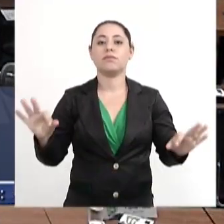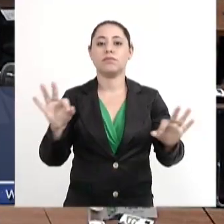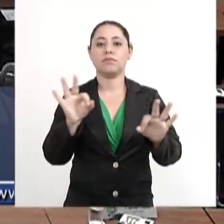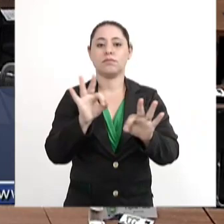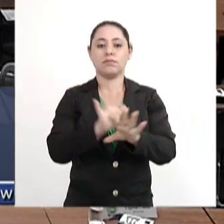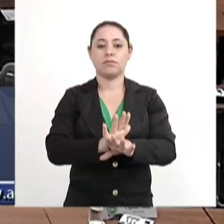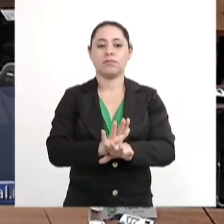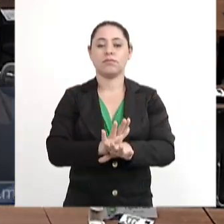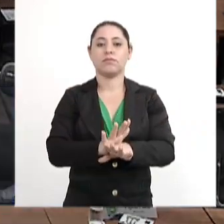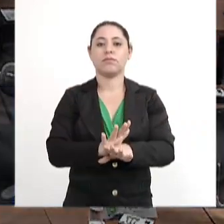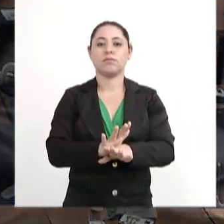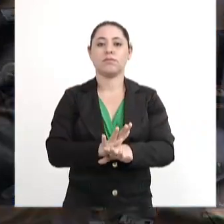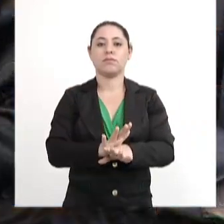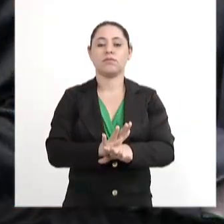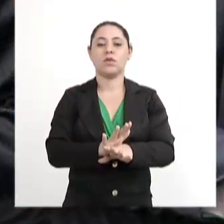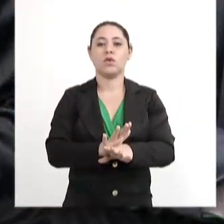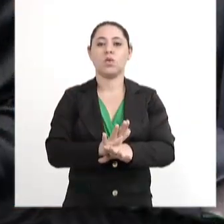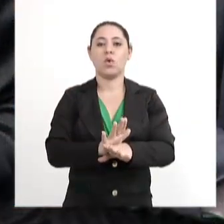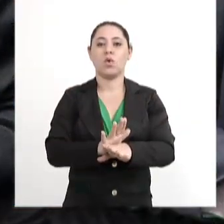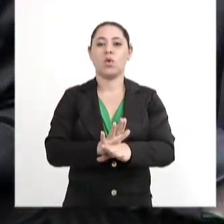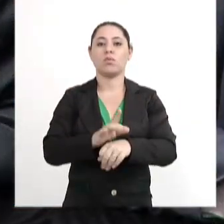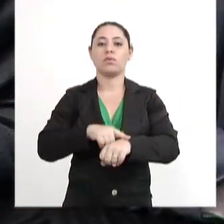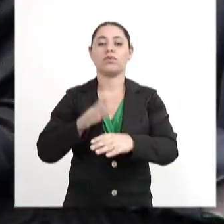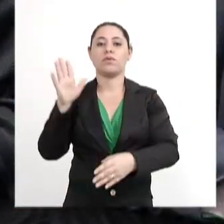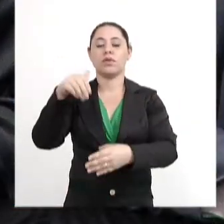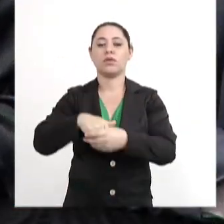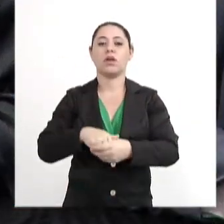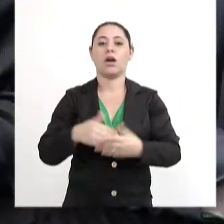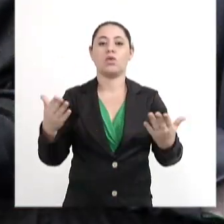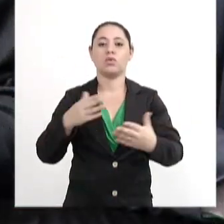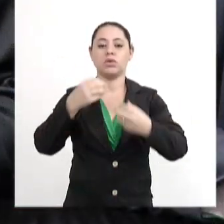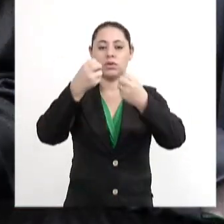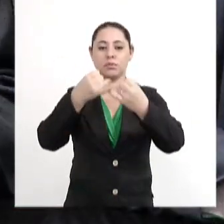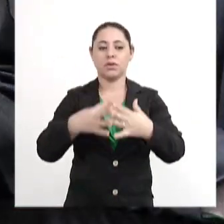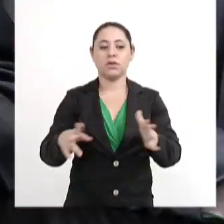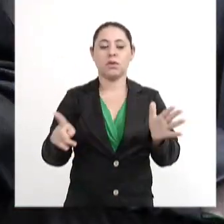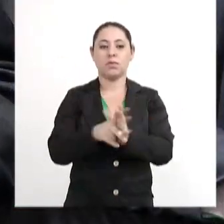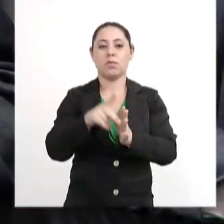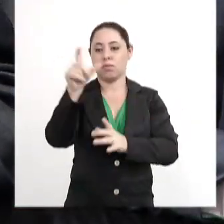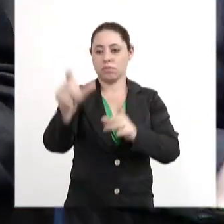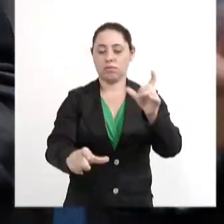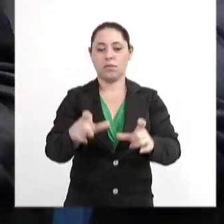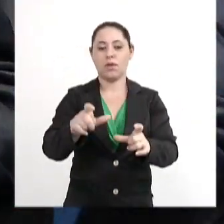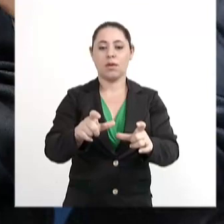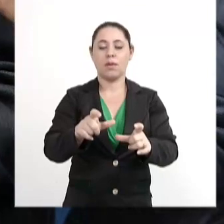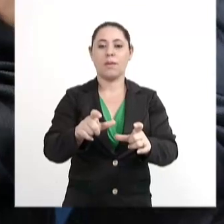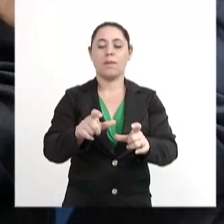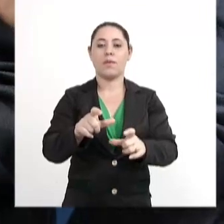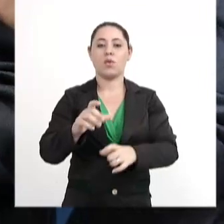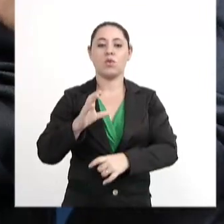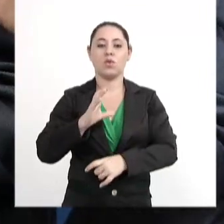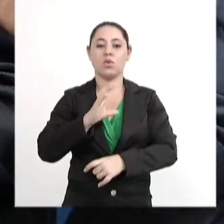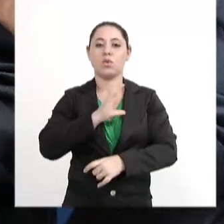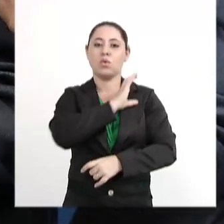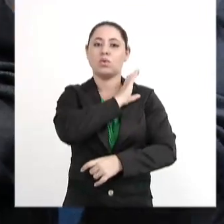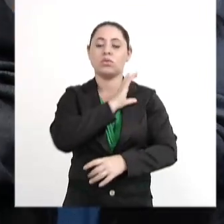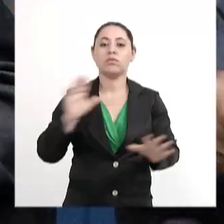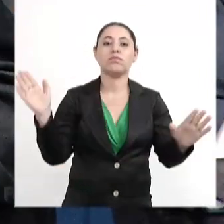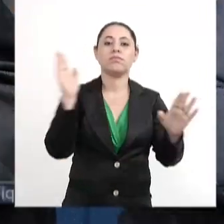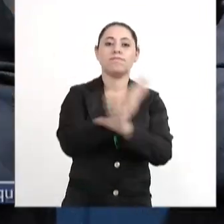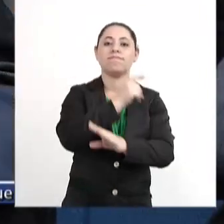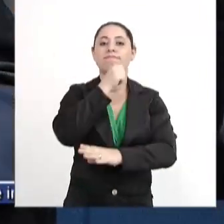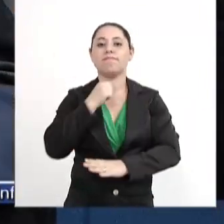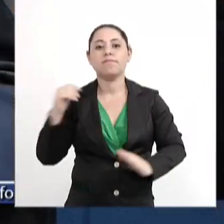Encerrado a ordem do dia. Passemos às explicações pessoais. Com a palavra, o deputado Capitão Contato transfere, Antônio